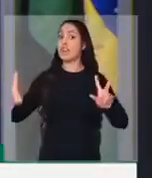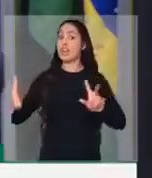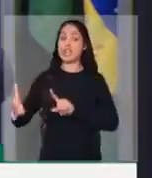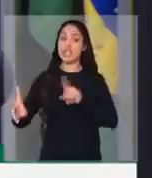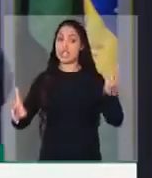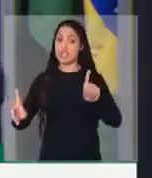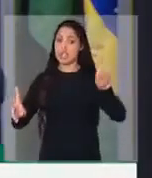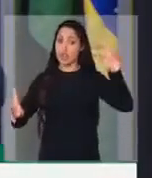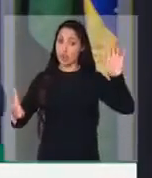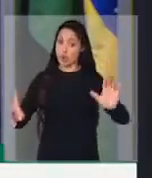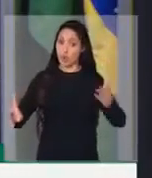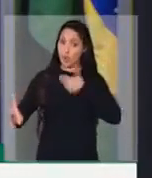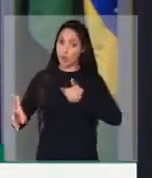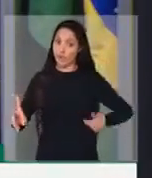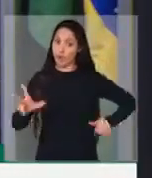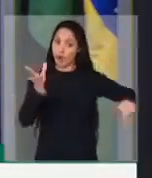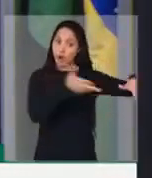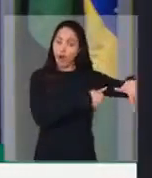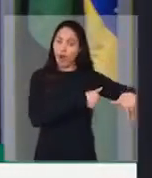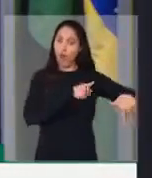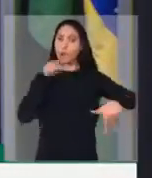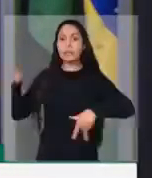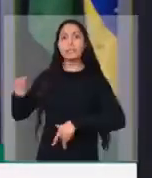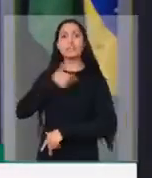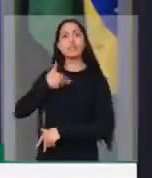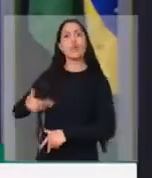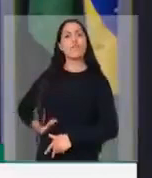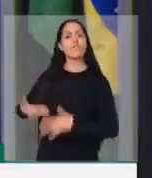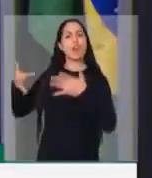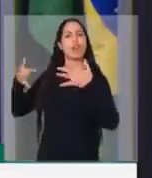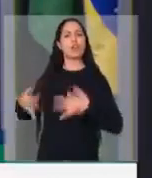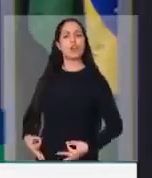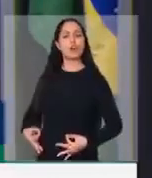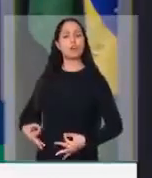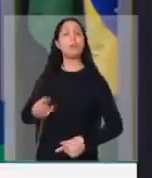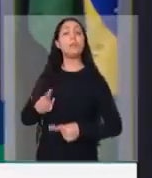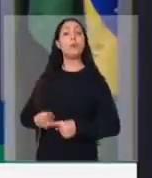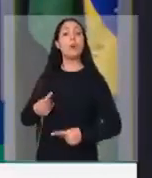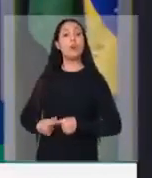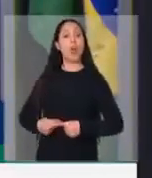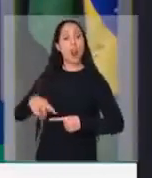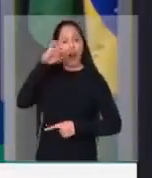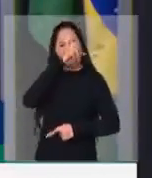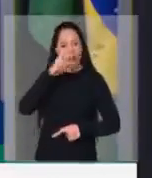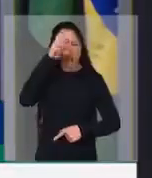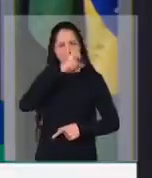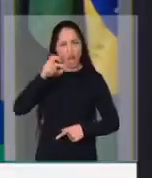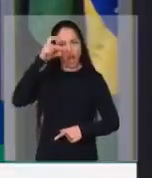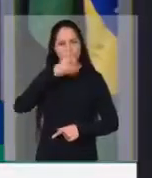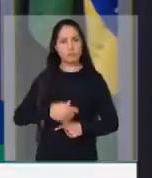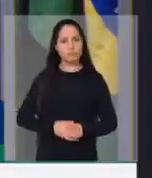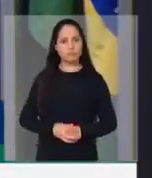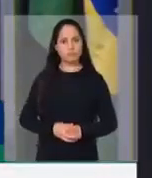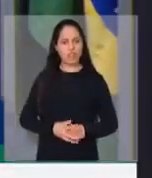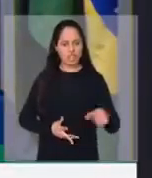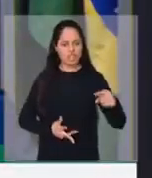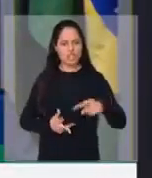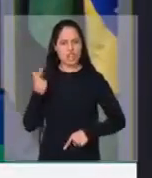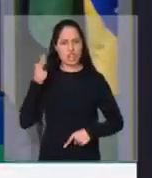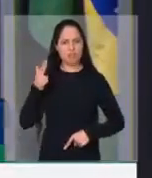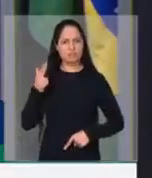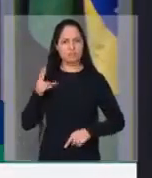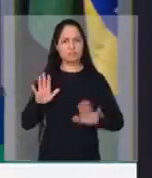governo corrupto e aquele que é idôneo é o governo que faz apuração que corta na carne e que não